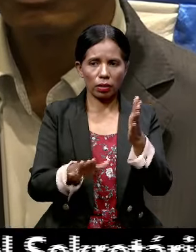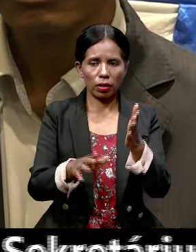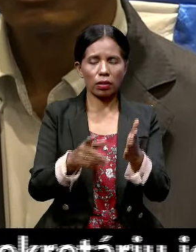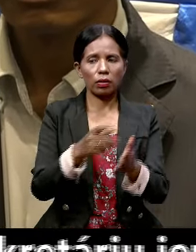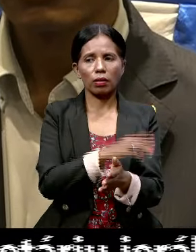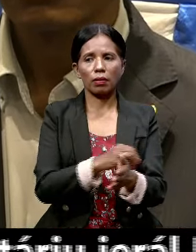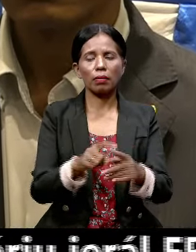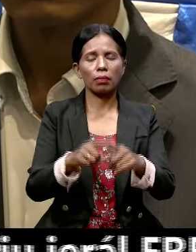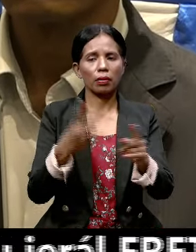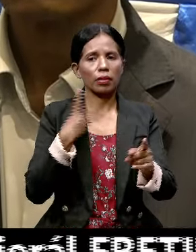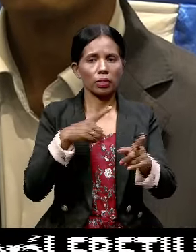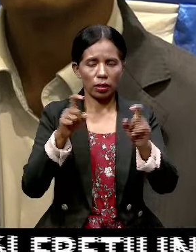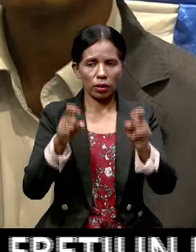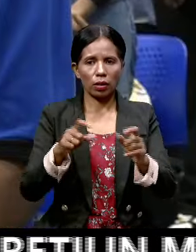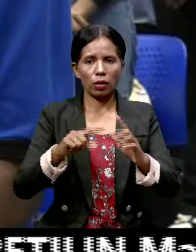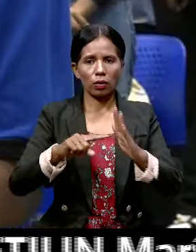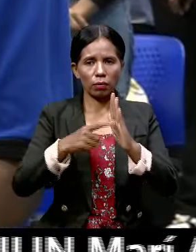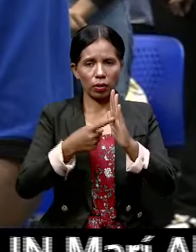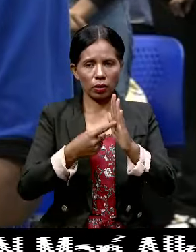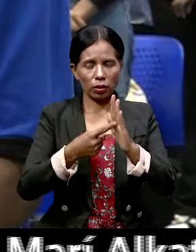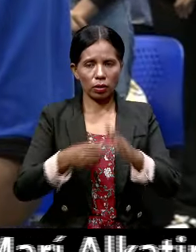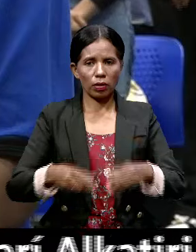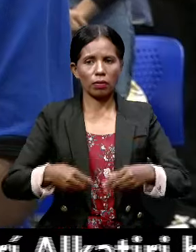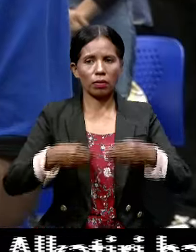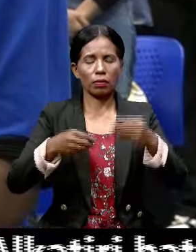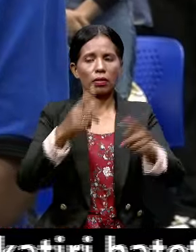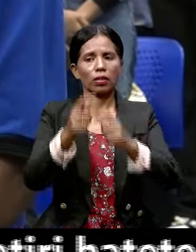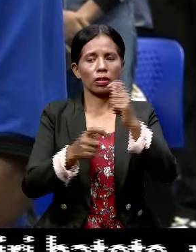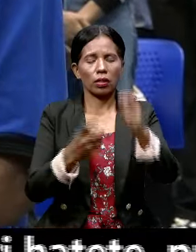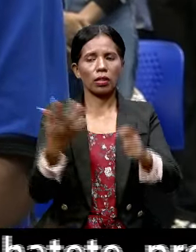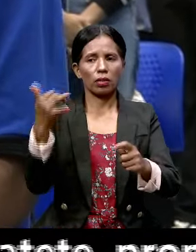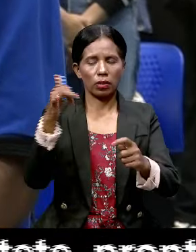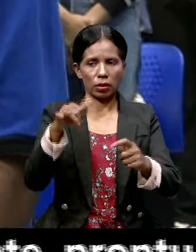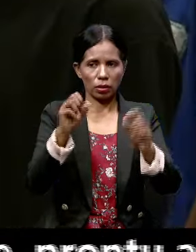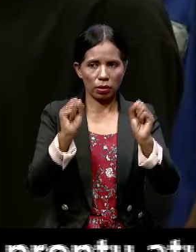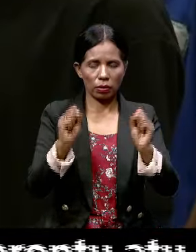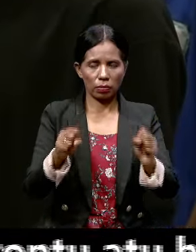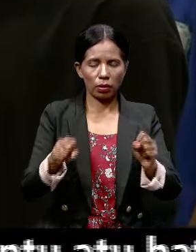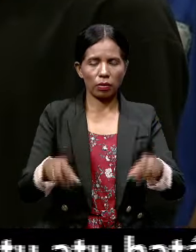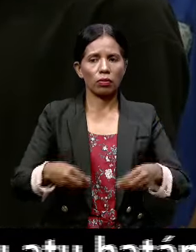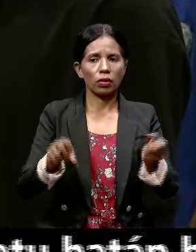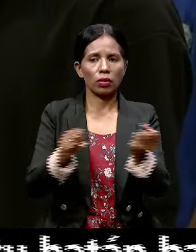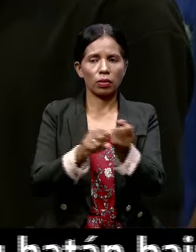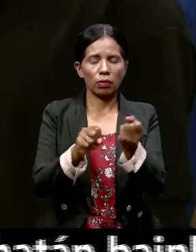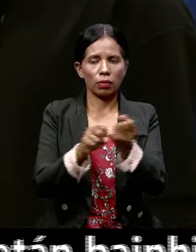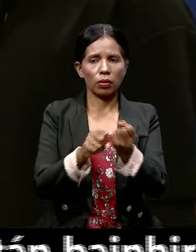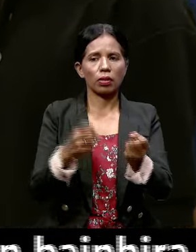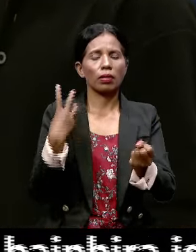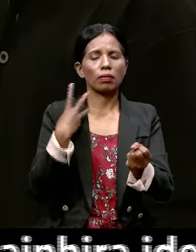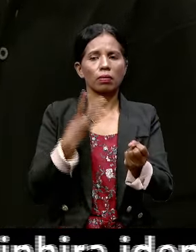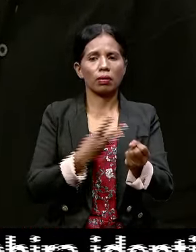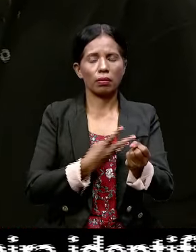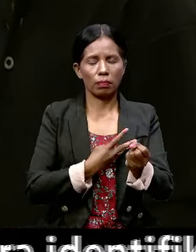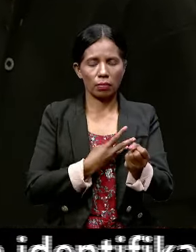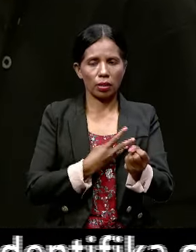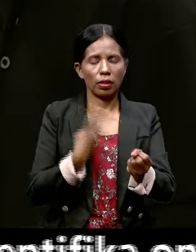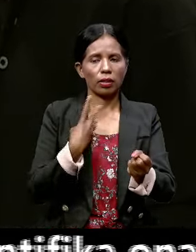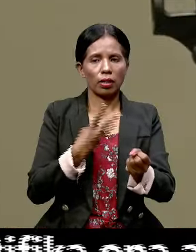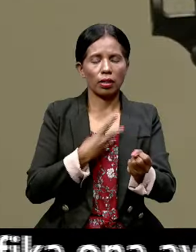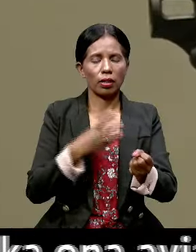ninia, mas bita tem que hahut introduzir na tecnologia sira nebe ke bele fo contribuimos ba iha redução emisão ninia